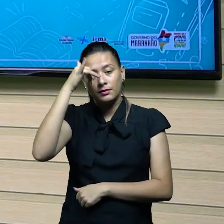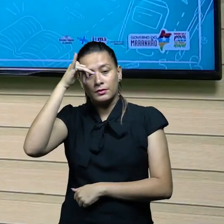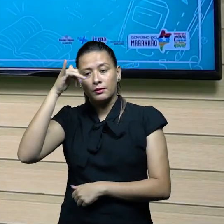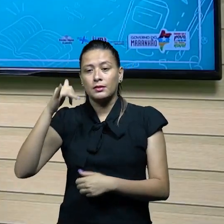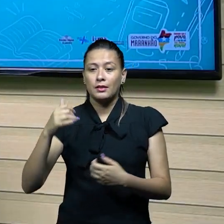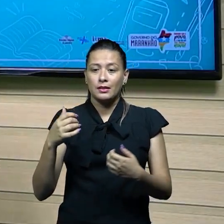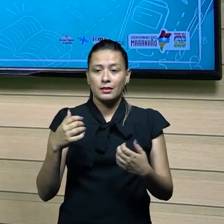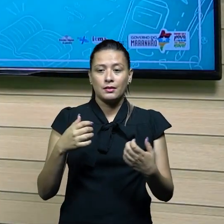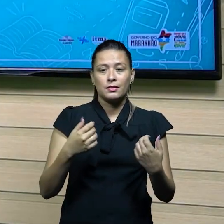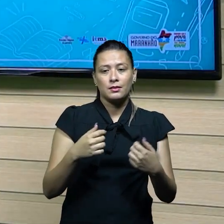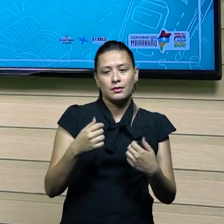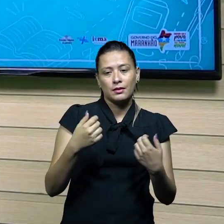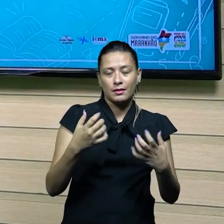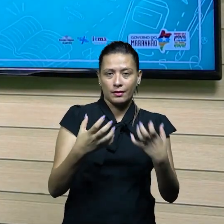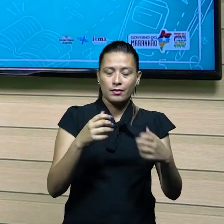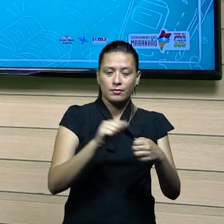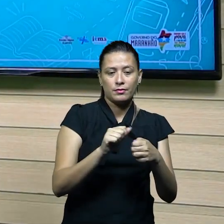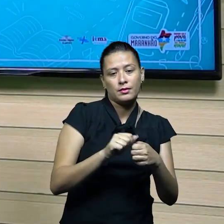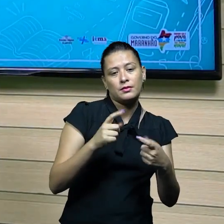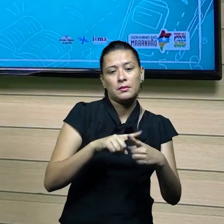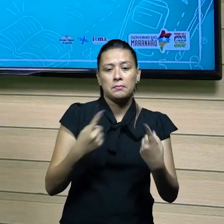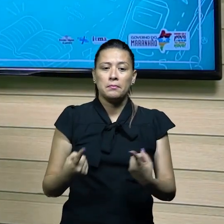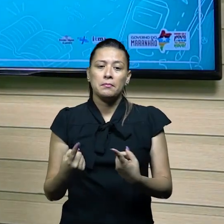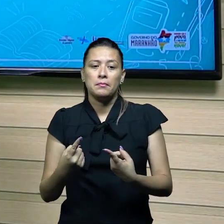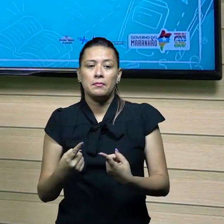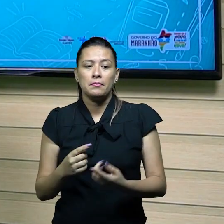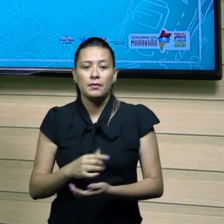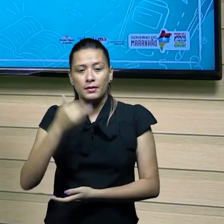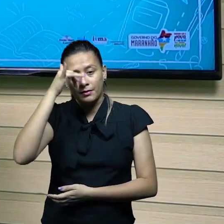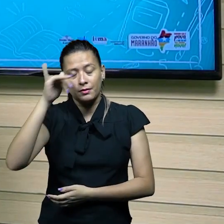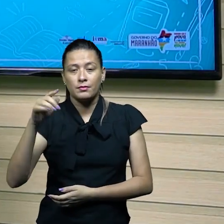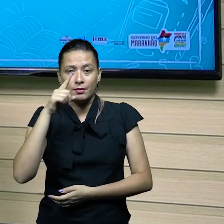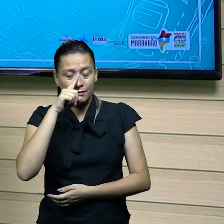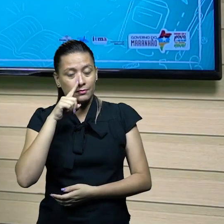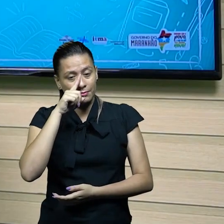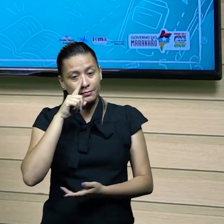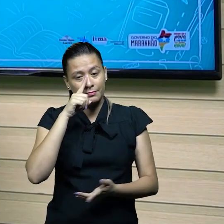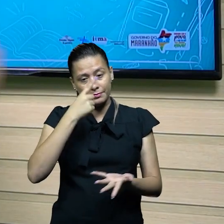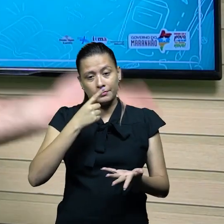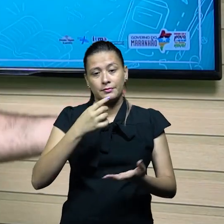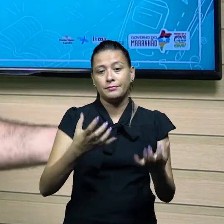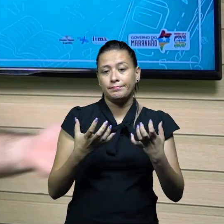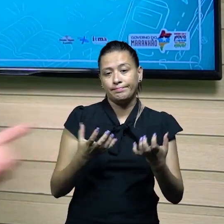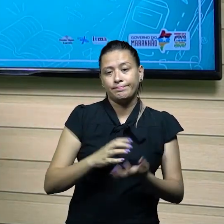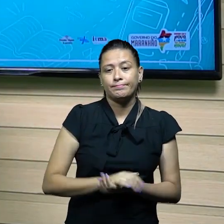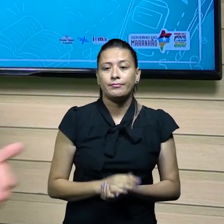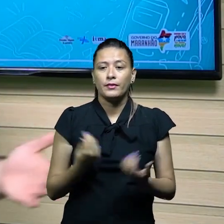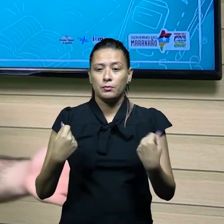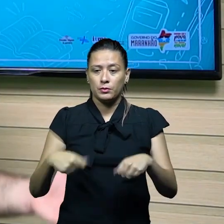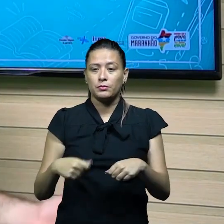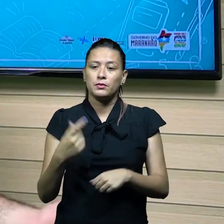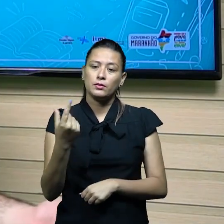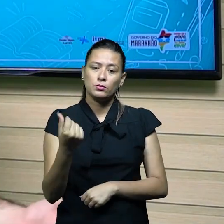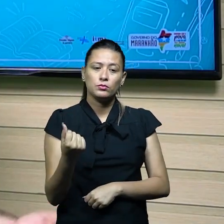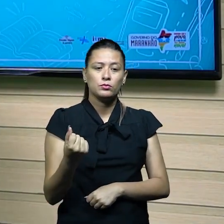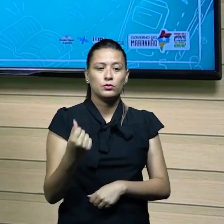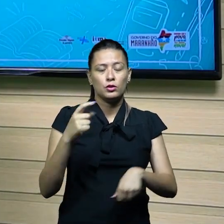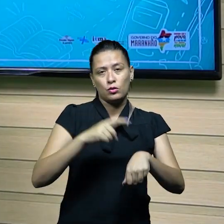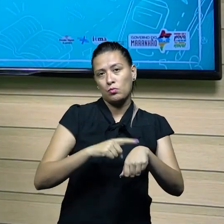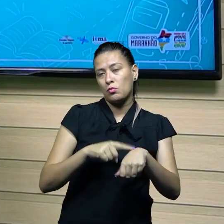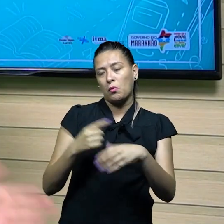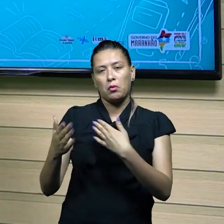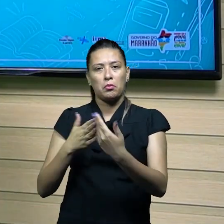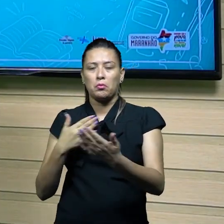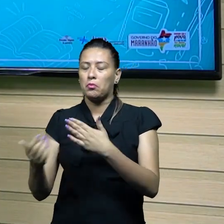Então, a maioria dos investidores, vamos dizer assim, se fosse o ideal, era você investir algo, não correr risco nenhum e receber o rendimento em cima